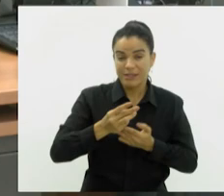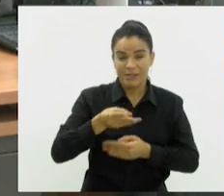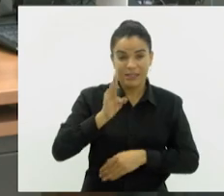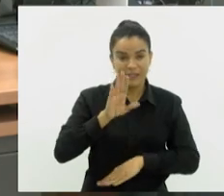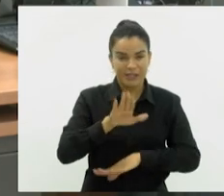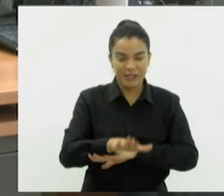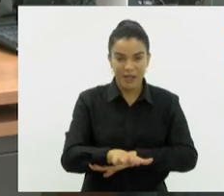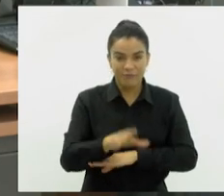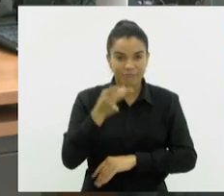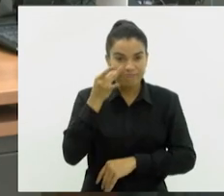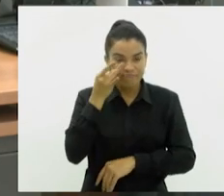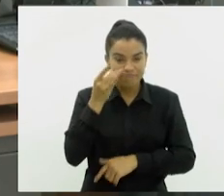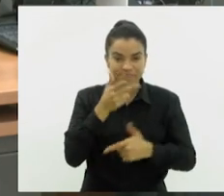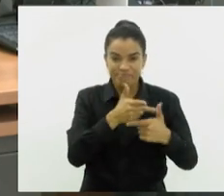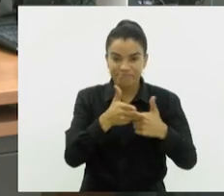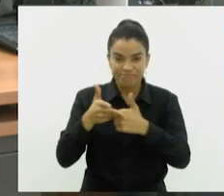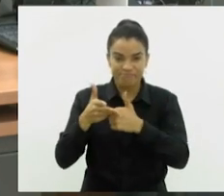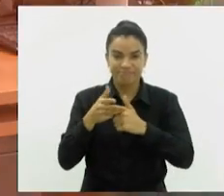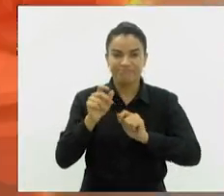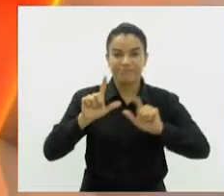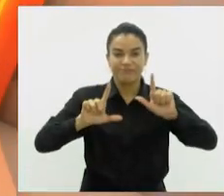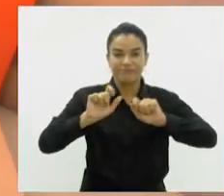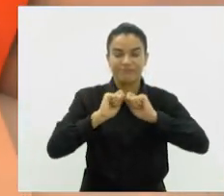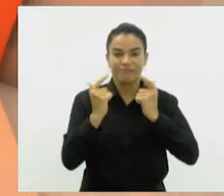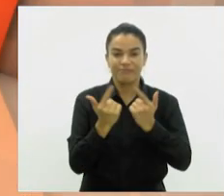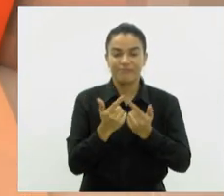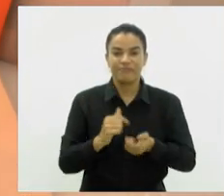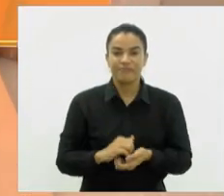transmissão ao vivo pela tv alerge